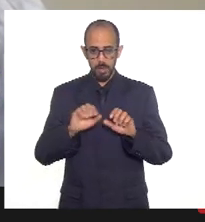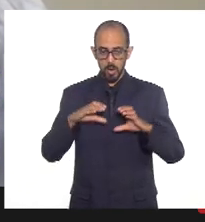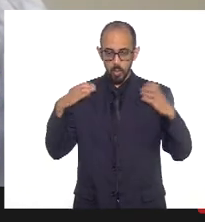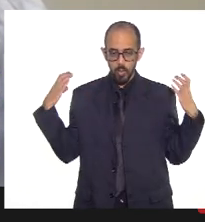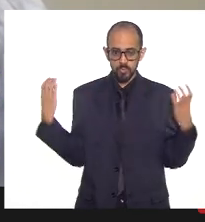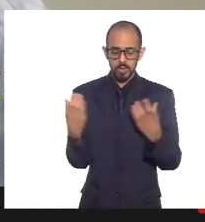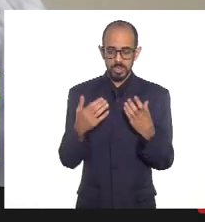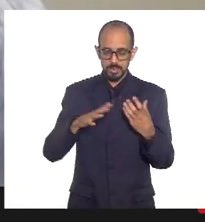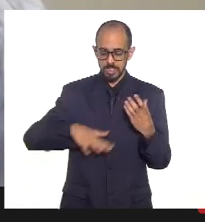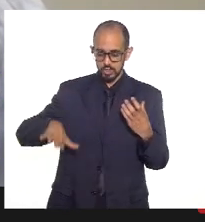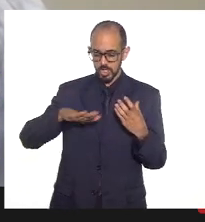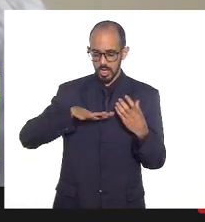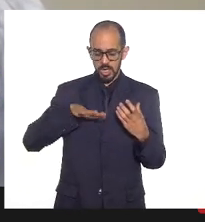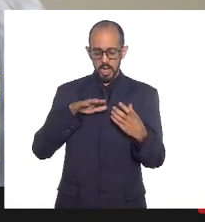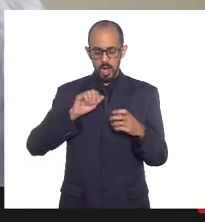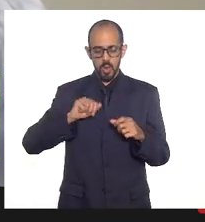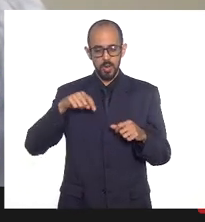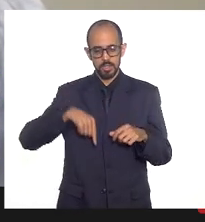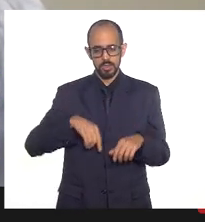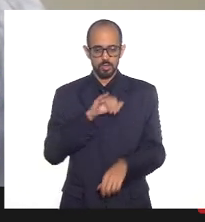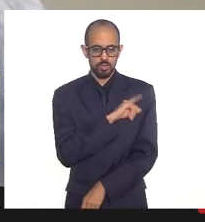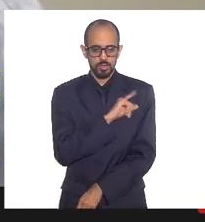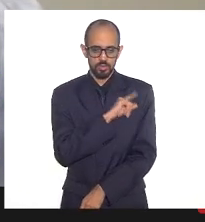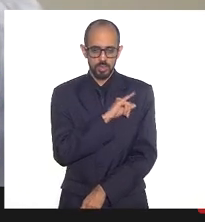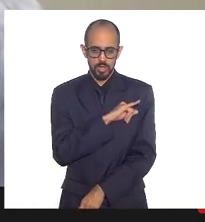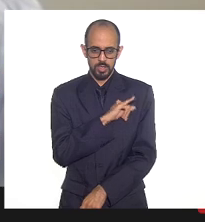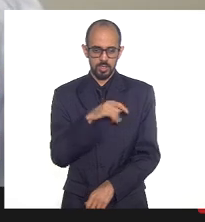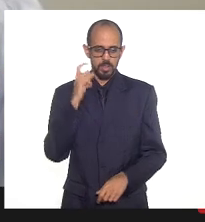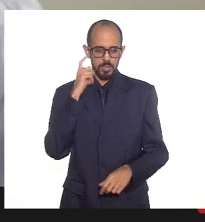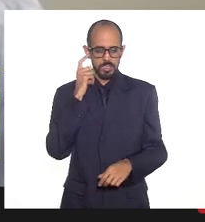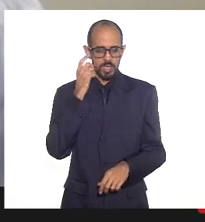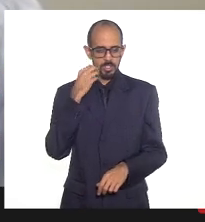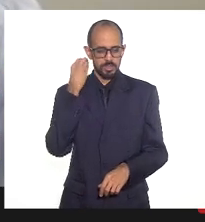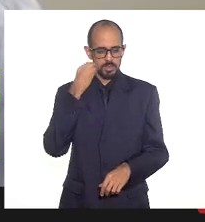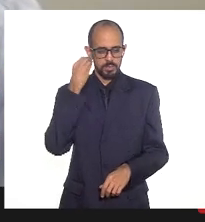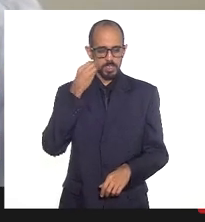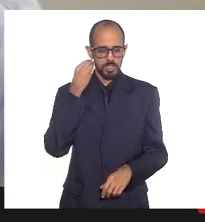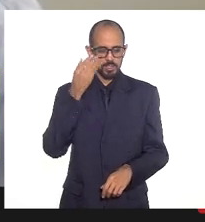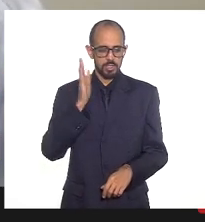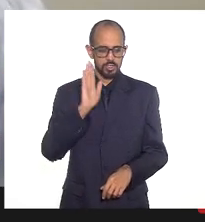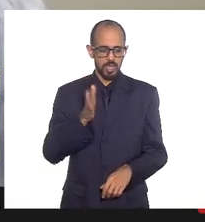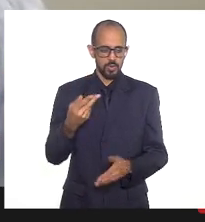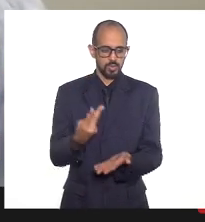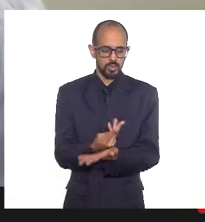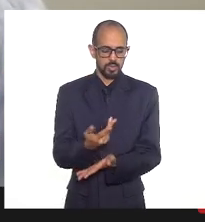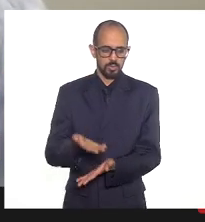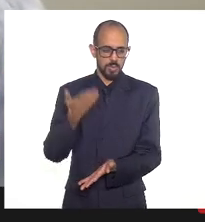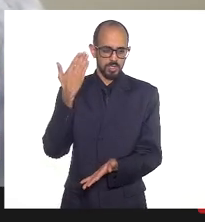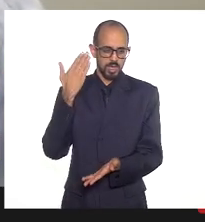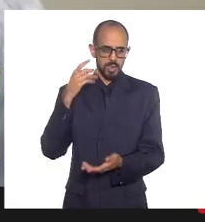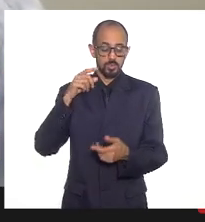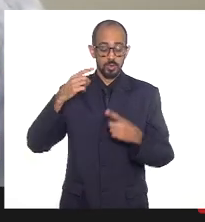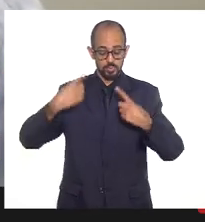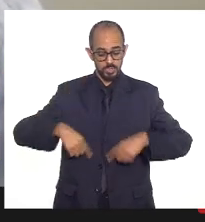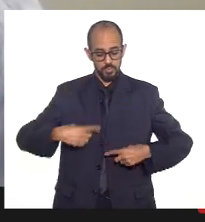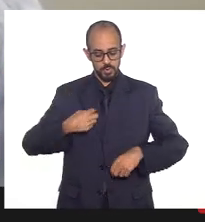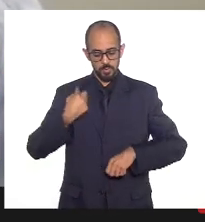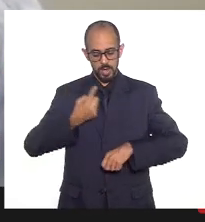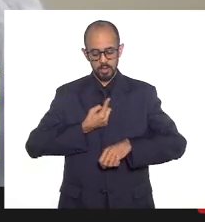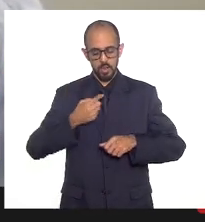Vamos pensar nisso, organizar isso bem, com calma, enfim, pensar nas experiências que nós já tivemos no passado, mas pode ser um desafio para nós, aí, nos